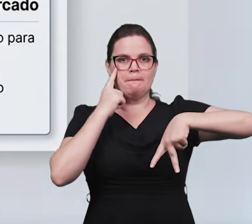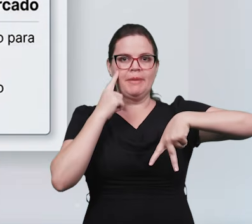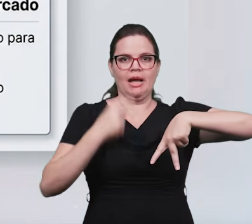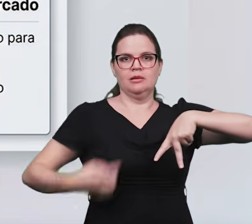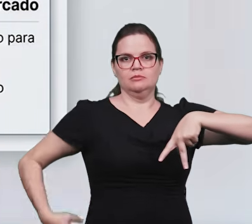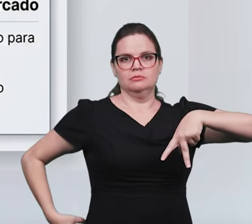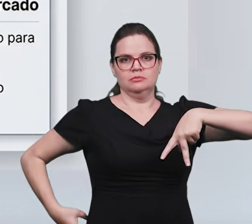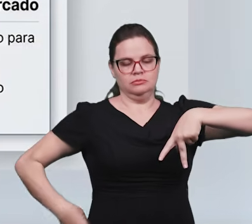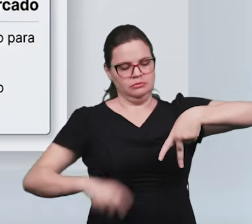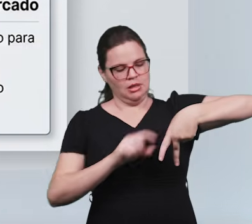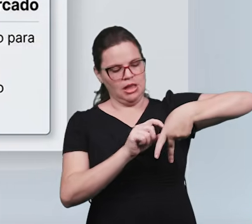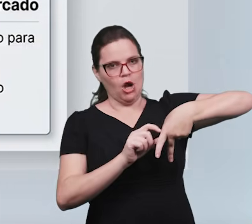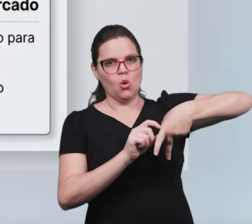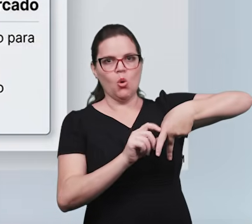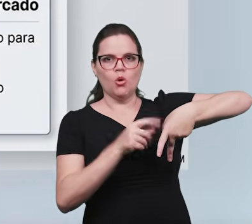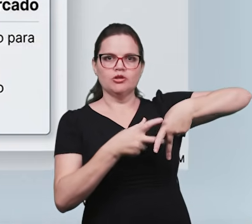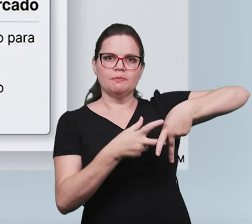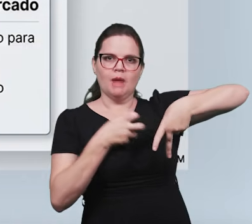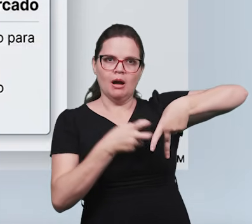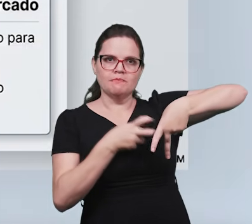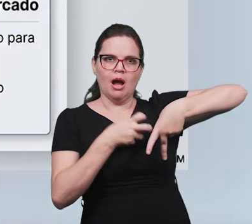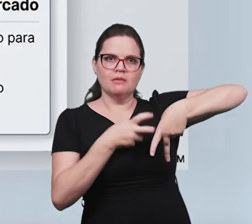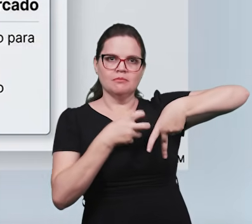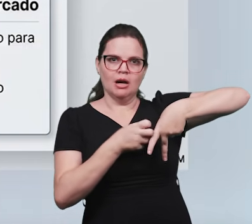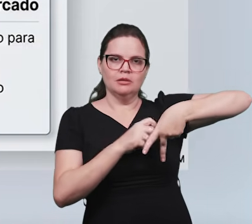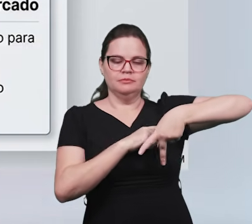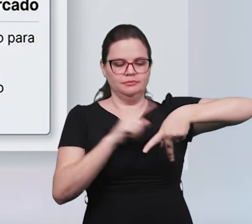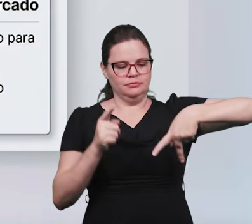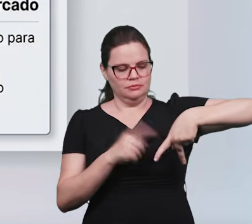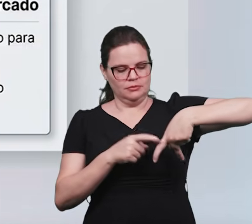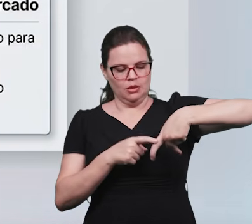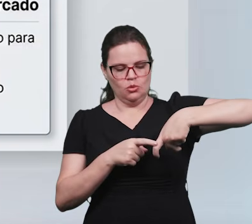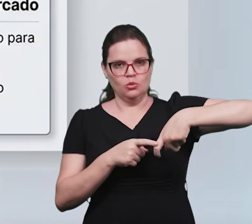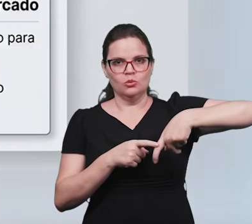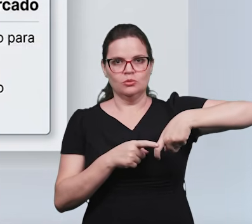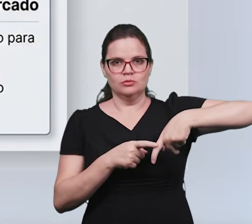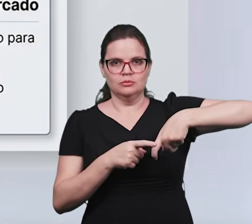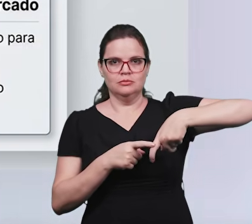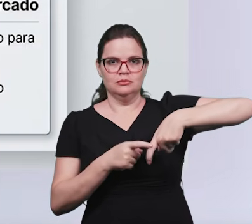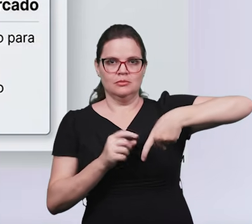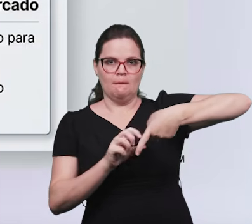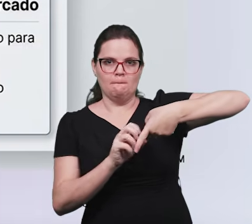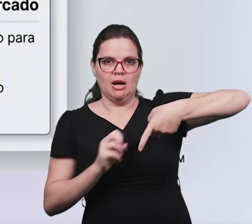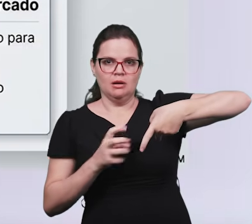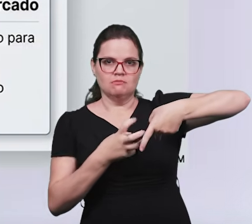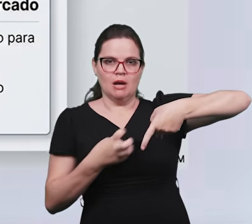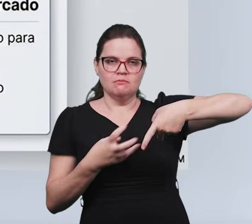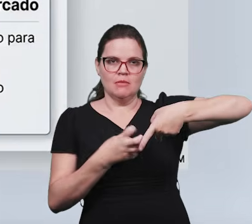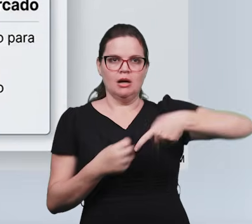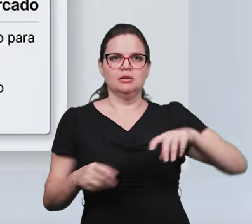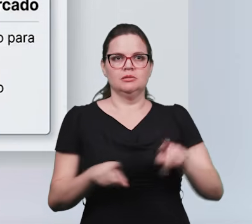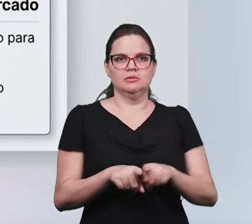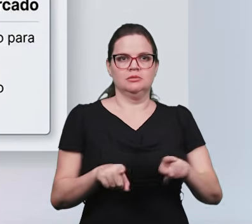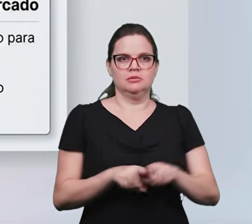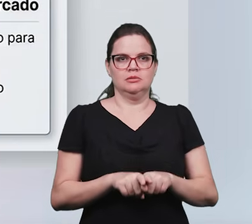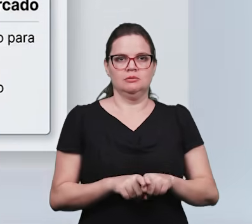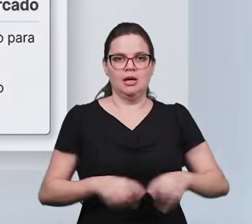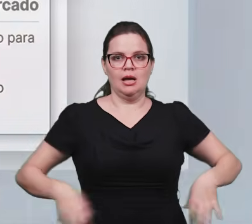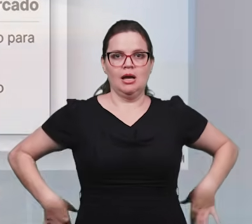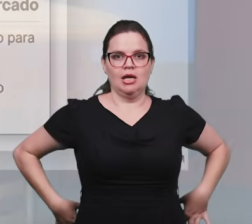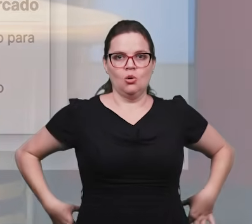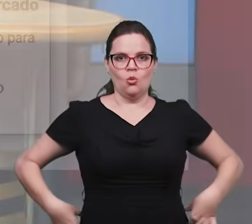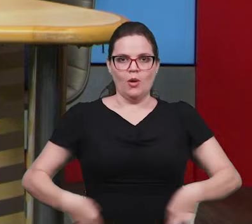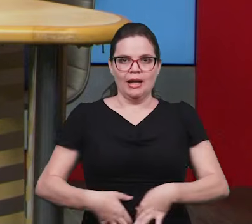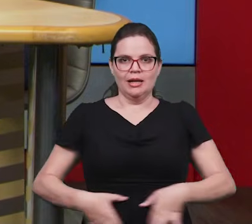coxa. Quem tem uma prótese já inteira da perna, a gente capta ali no quadril. E no caso do exoesqueleto, ele vai captar no